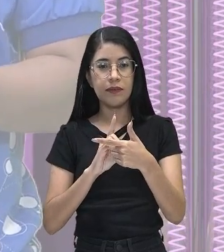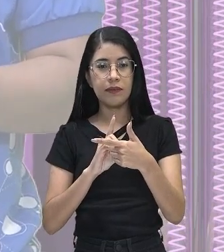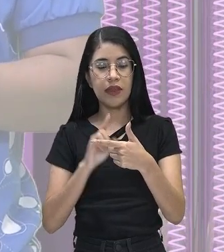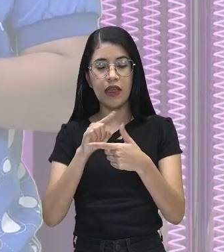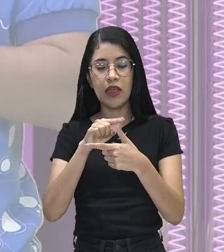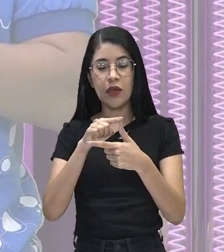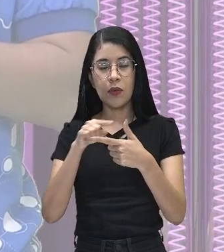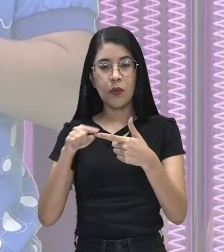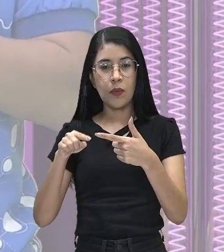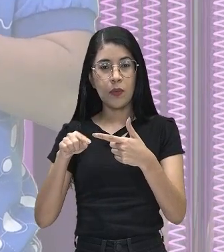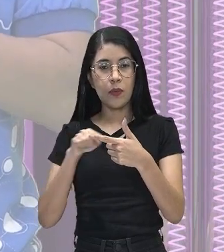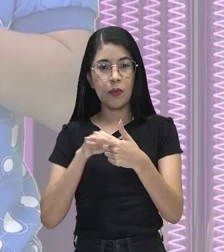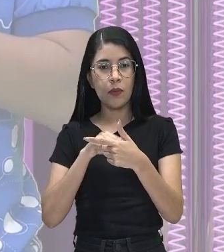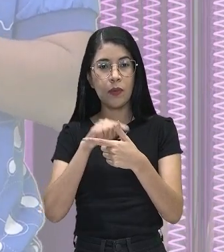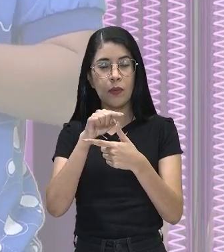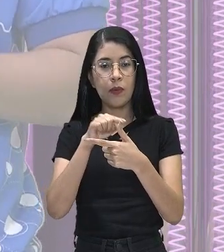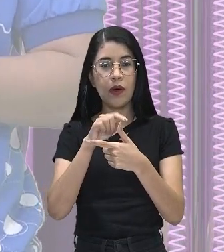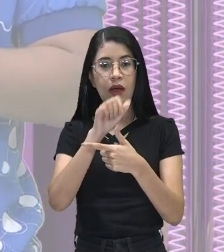um outro triângulo